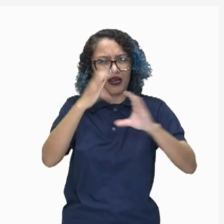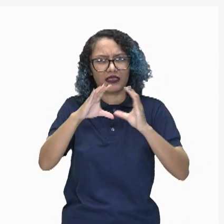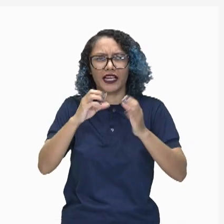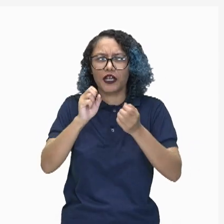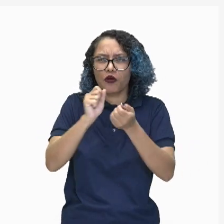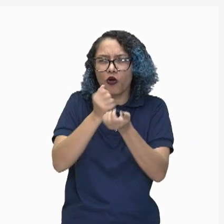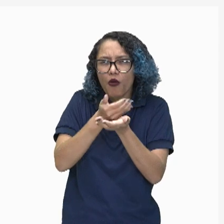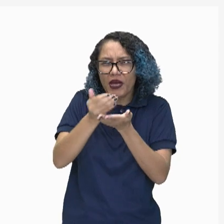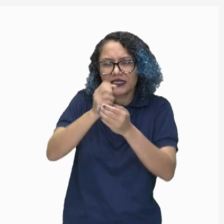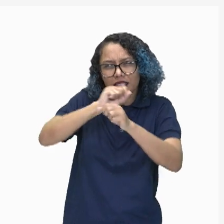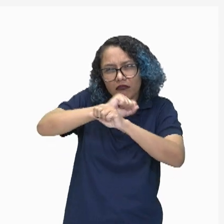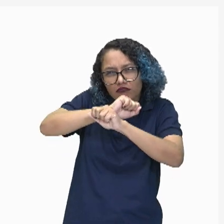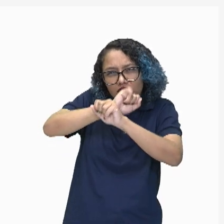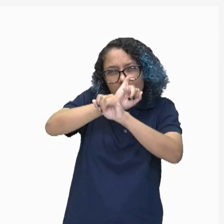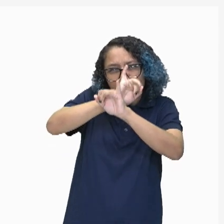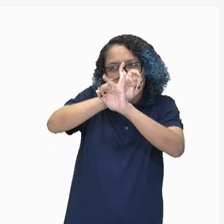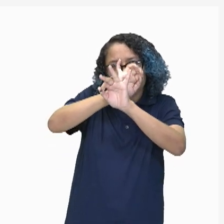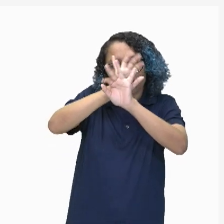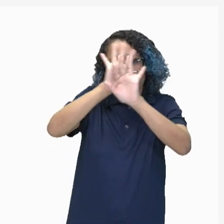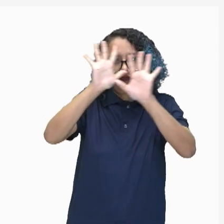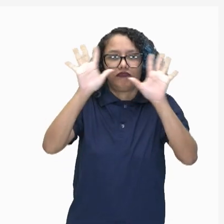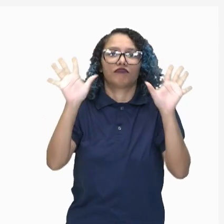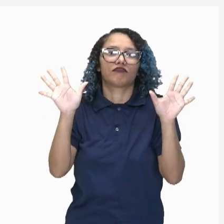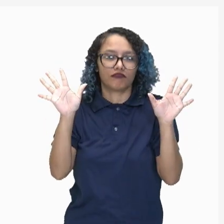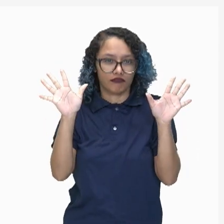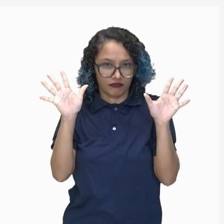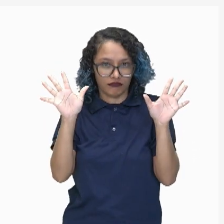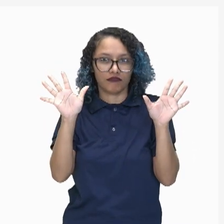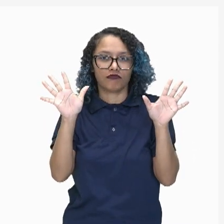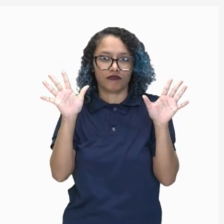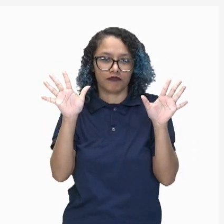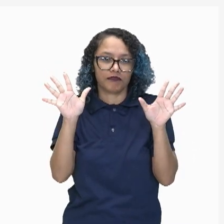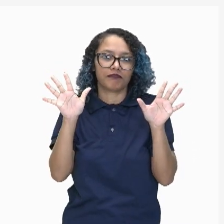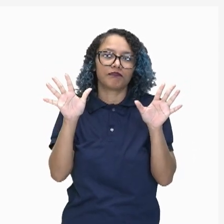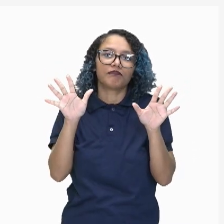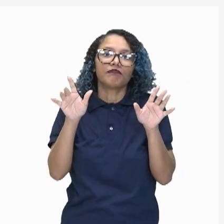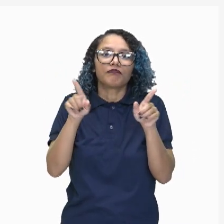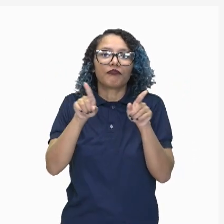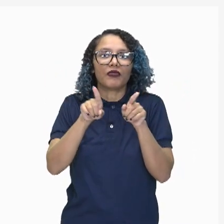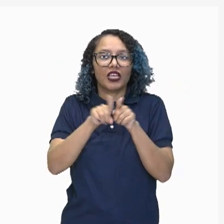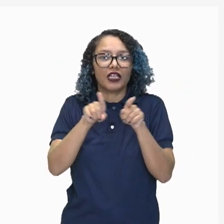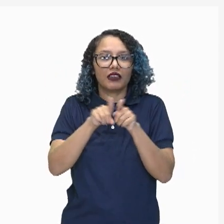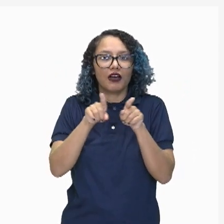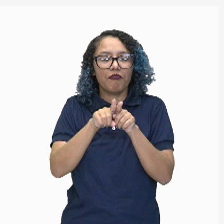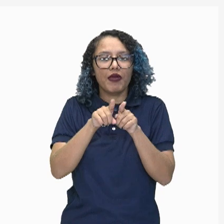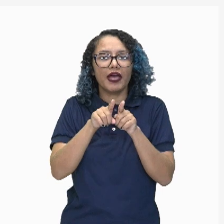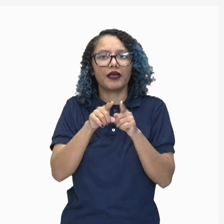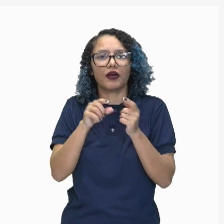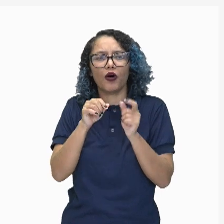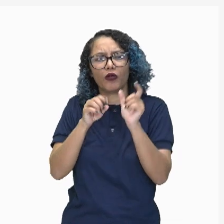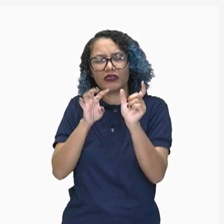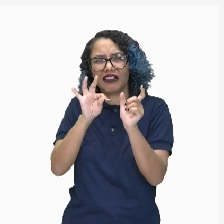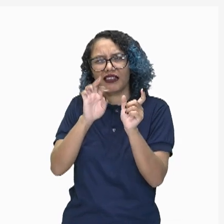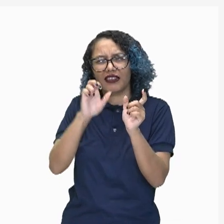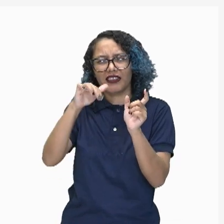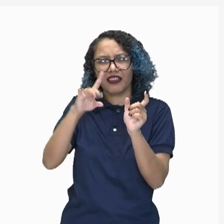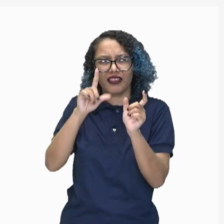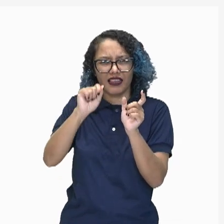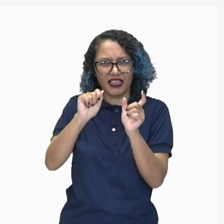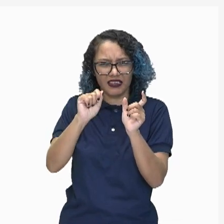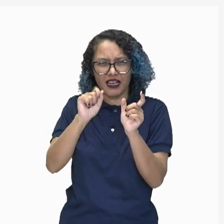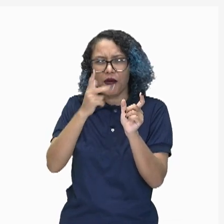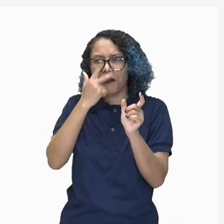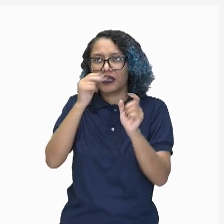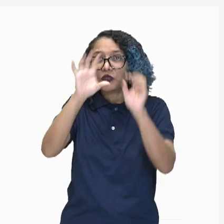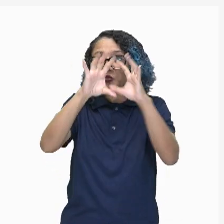né? E se encorpando em tela entre todos, se erguendo tenda. Olha essa ideia da tenda azul, como